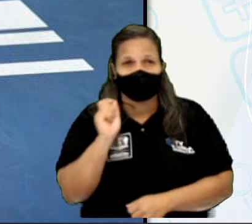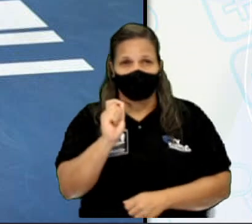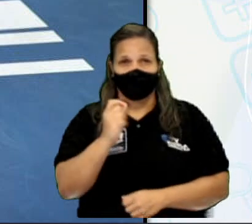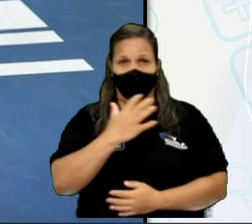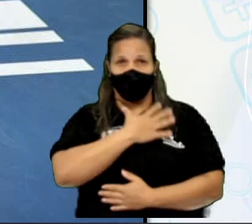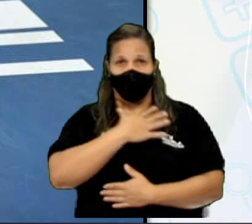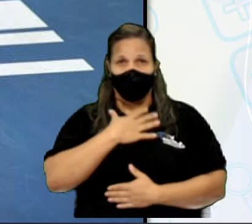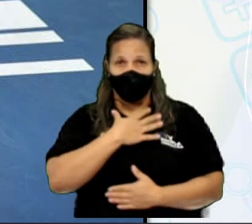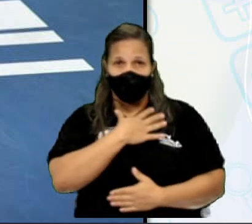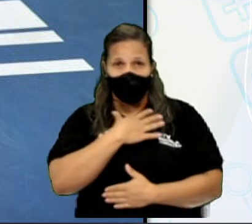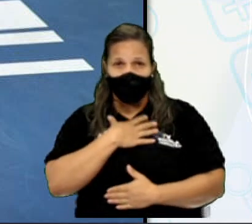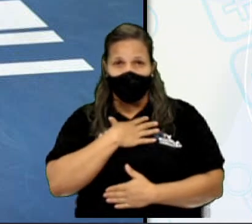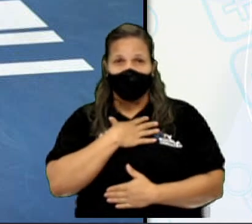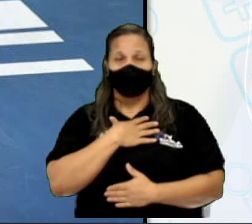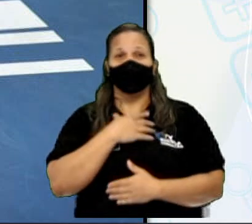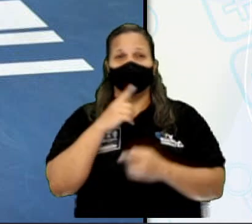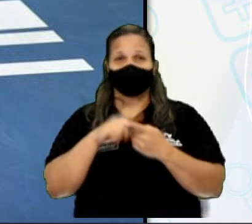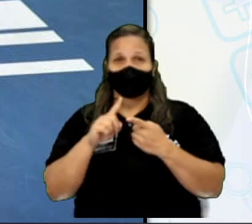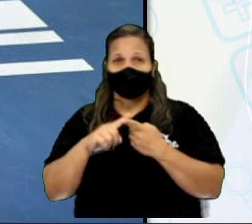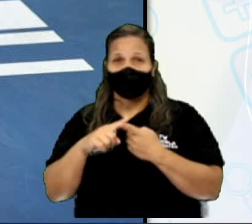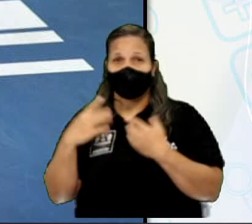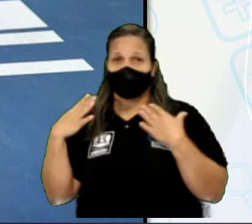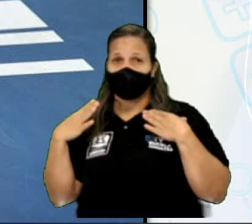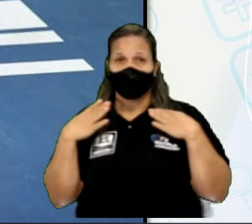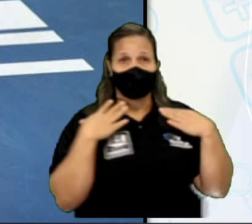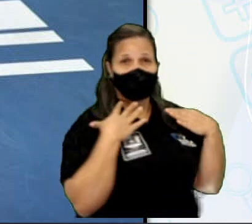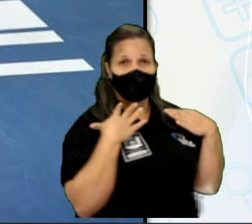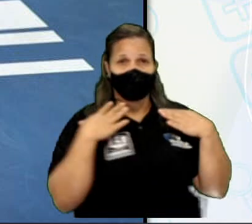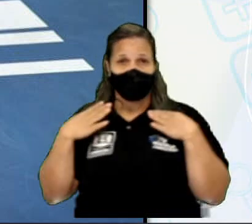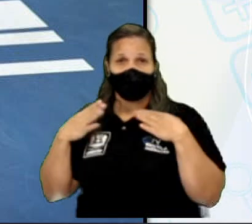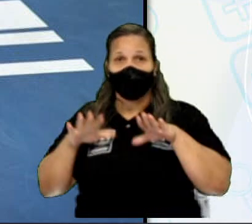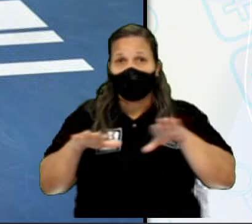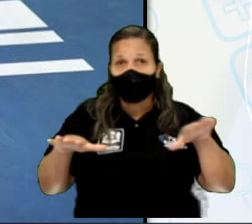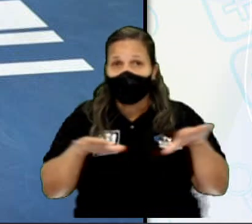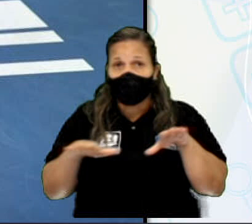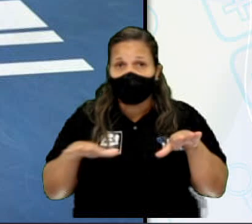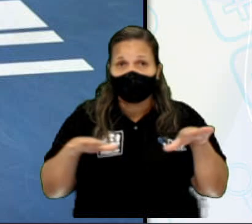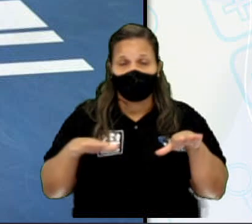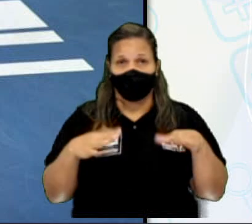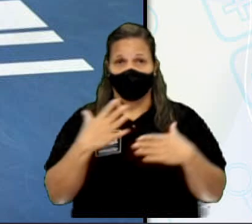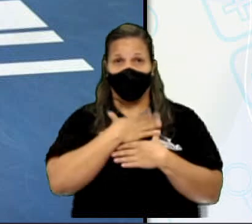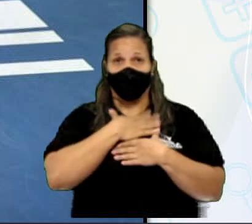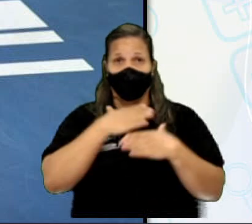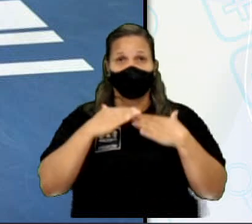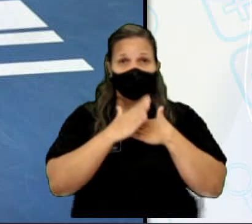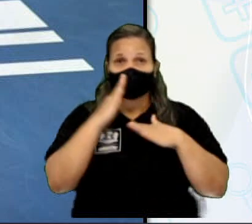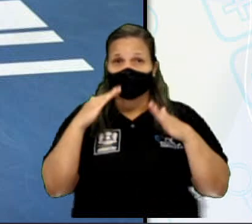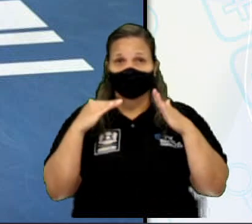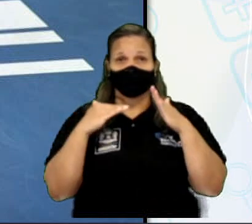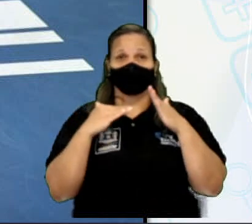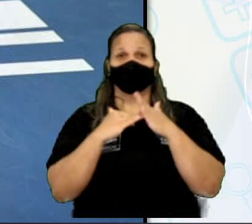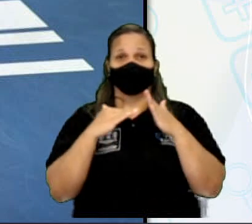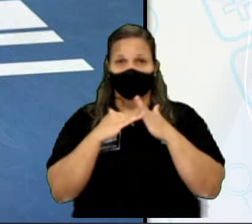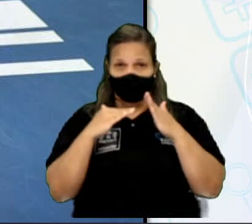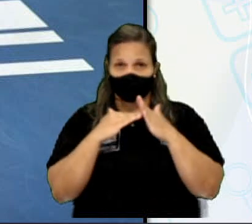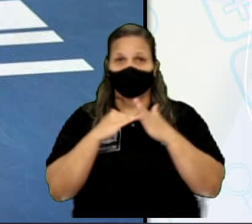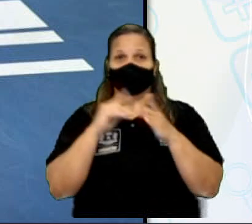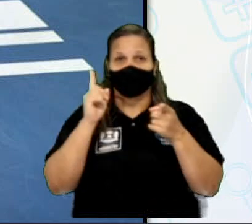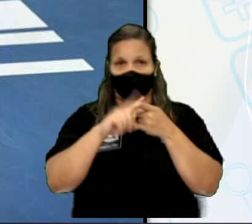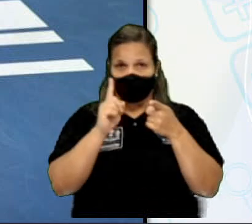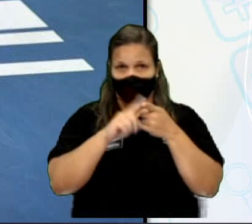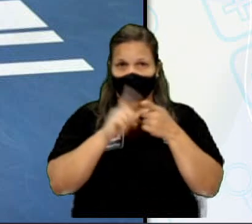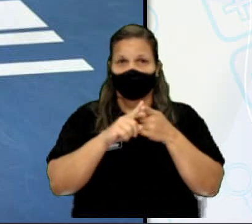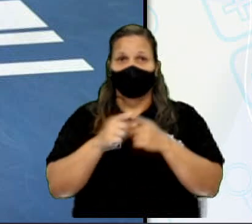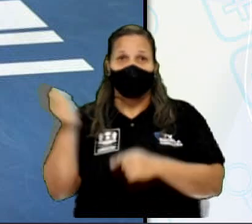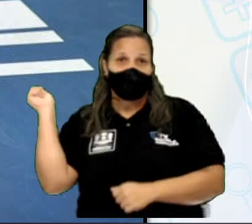as pernas, gira o quadril, estica o braço de uma determinada forma, inclina a raquete de uma